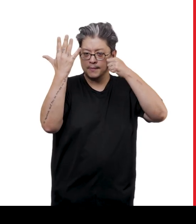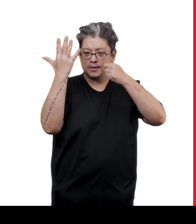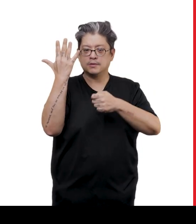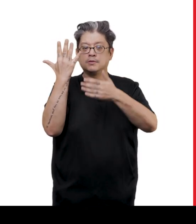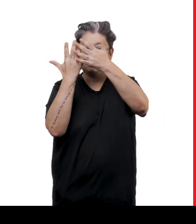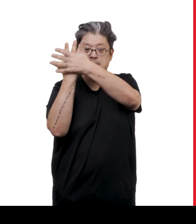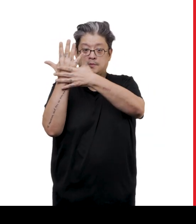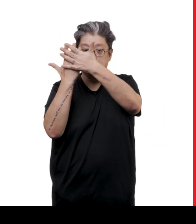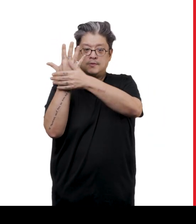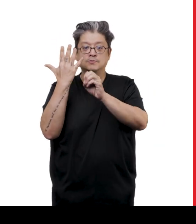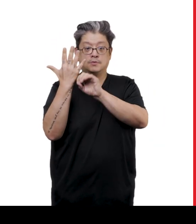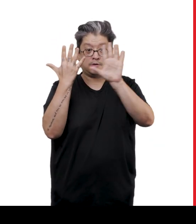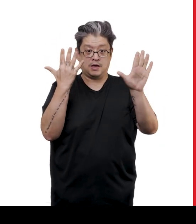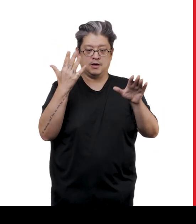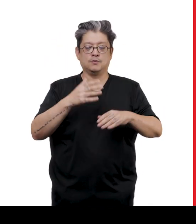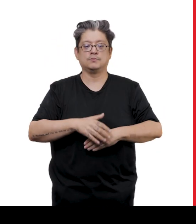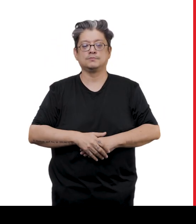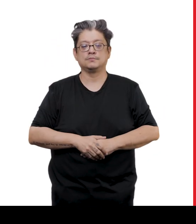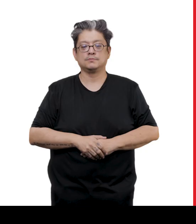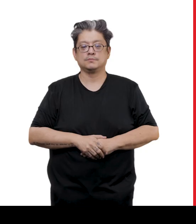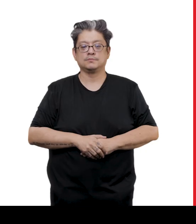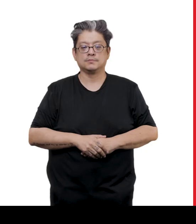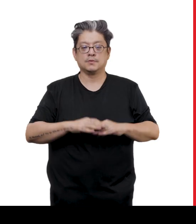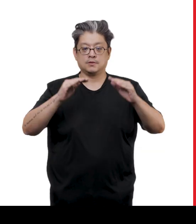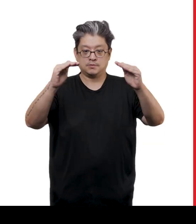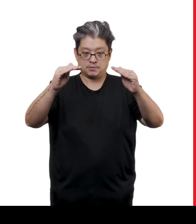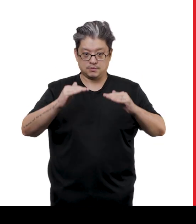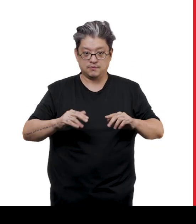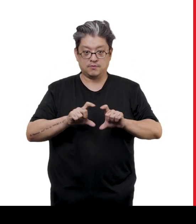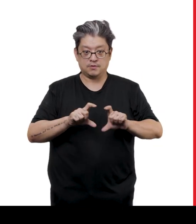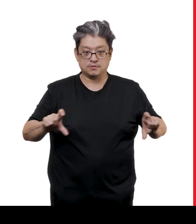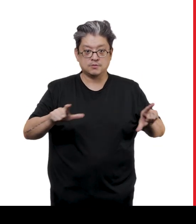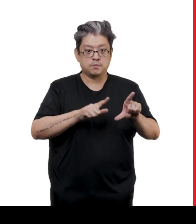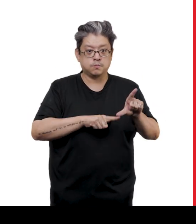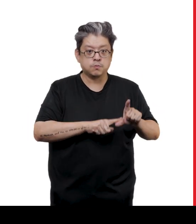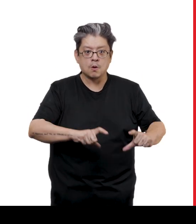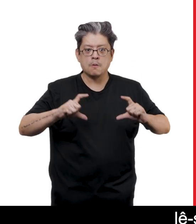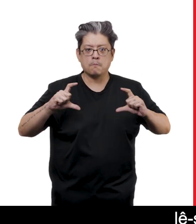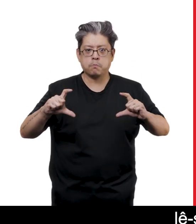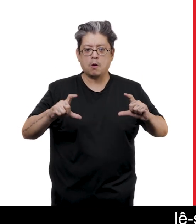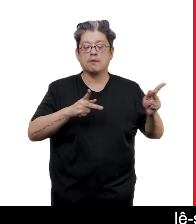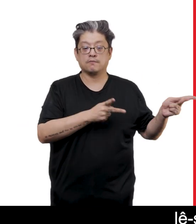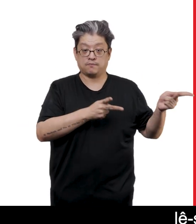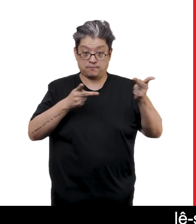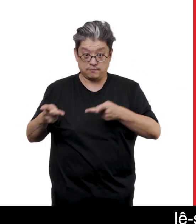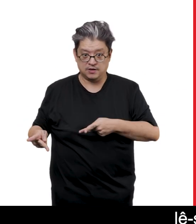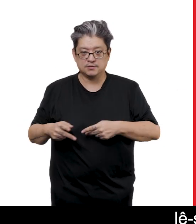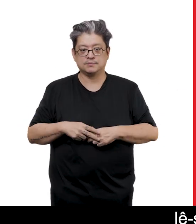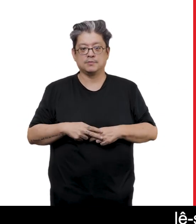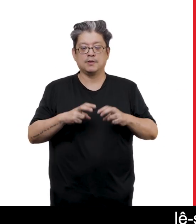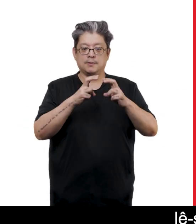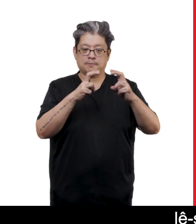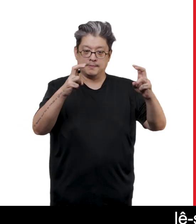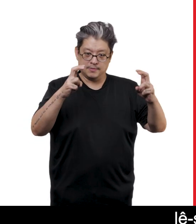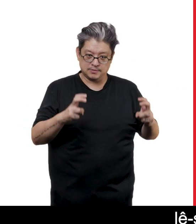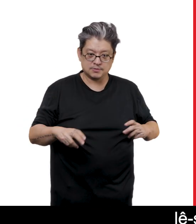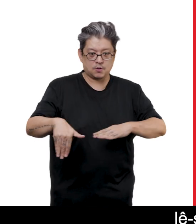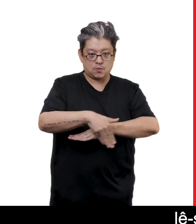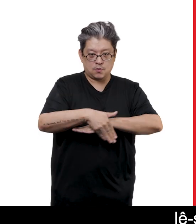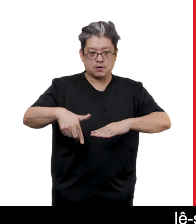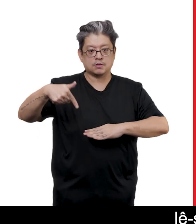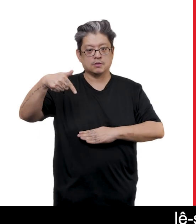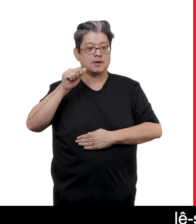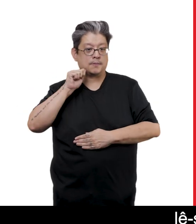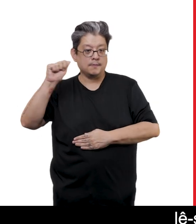em preto sobre o fundo claro. Abaixo, em letras maiúsculas, lê-se o convite para visitar o MASP na